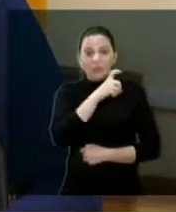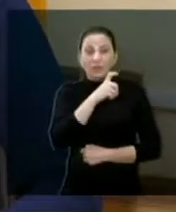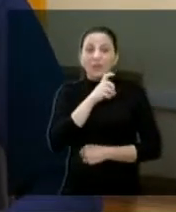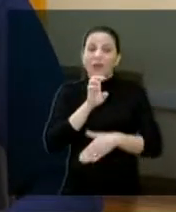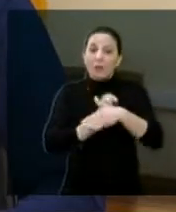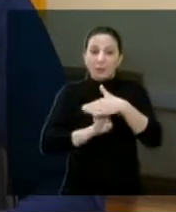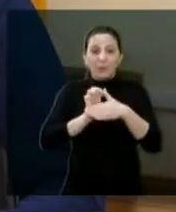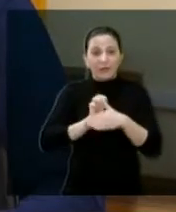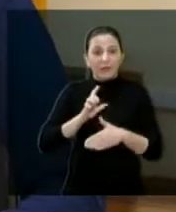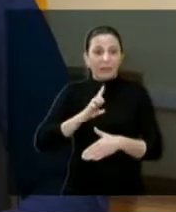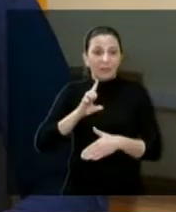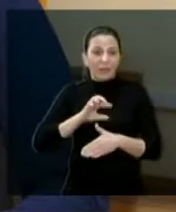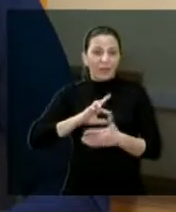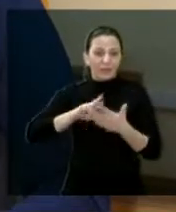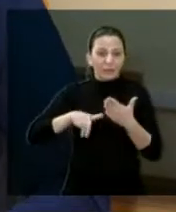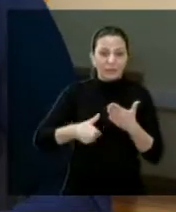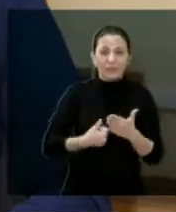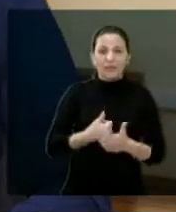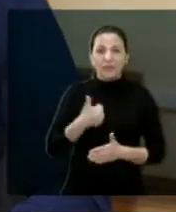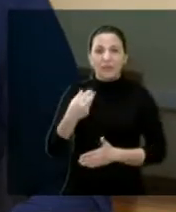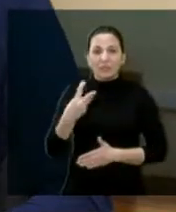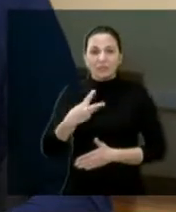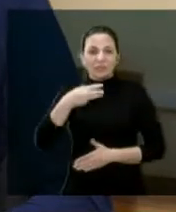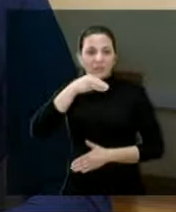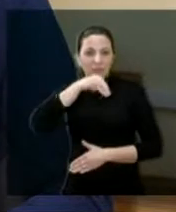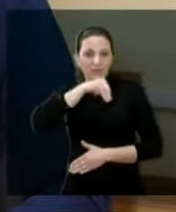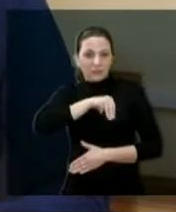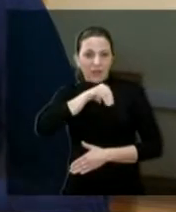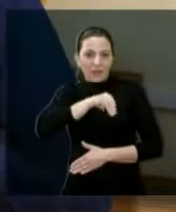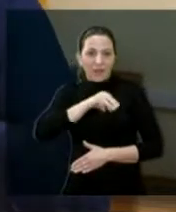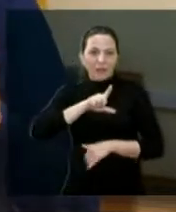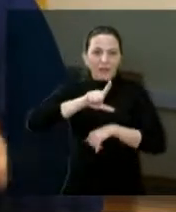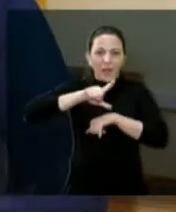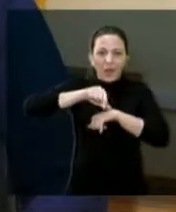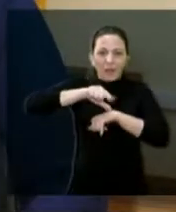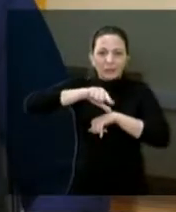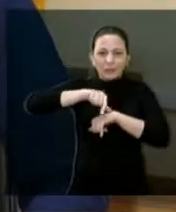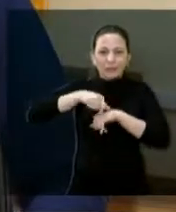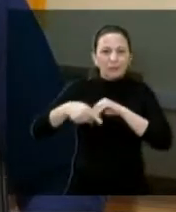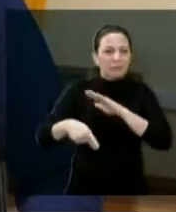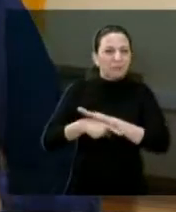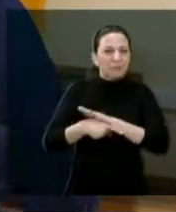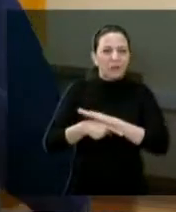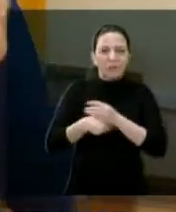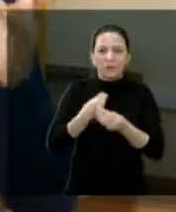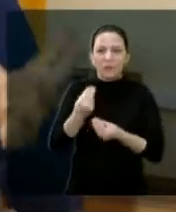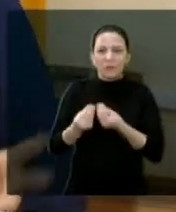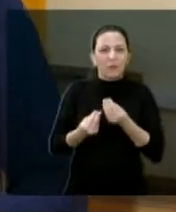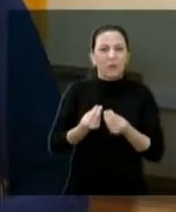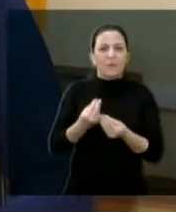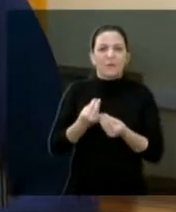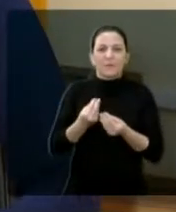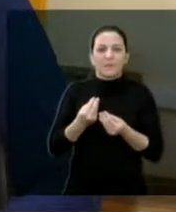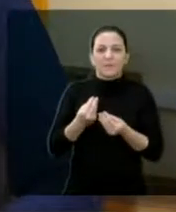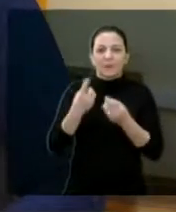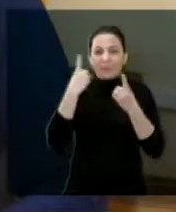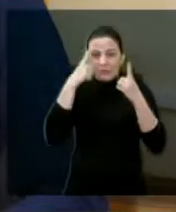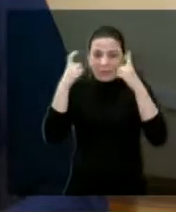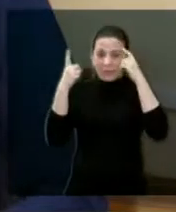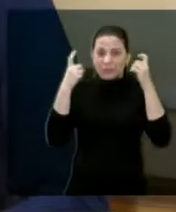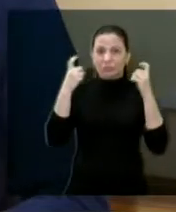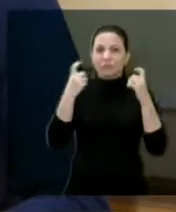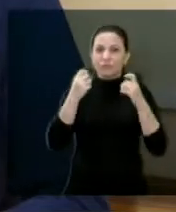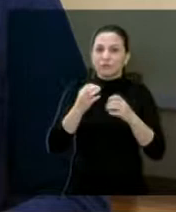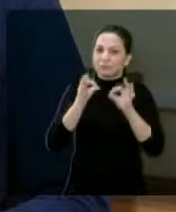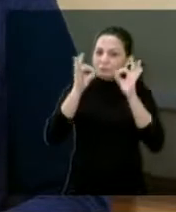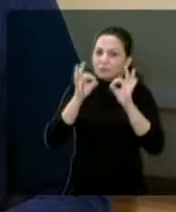passa, e atrasou o 13º. E ele era um cara fantástico, espirituoso. Ele era criativo, tem uma mente fantástica. Aí